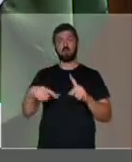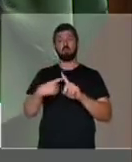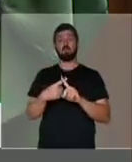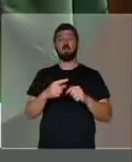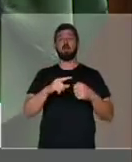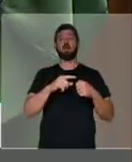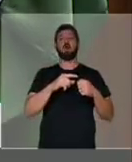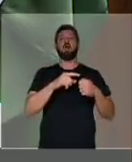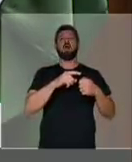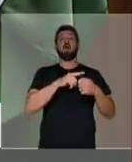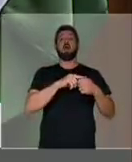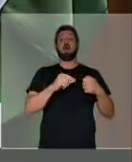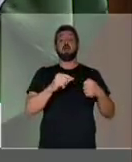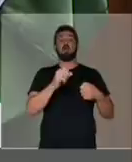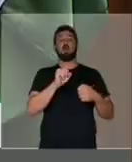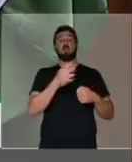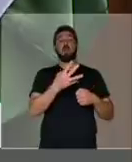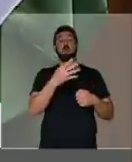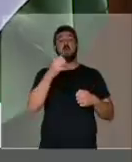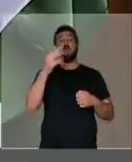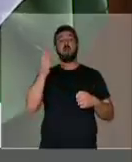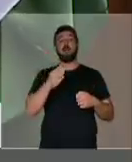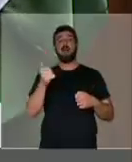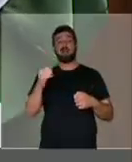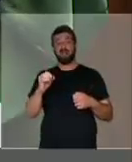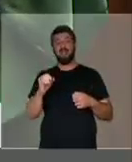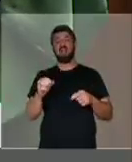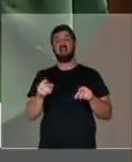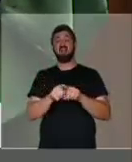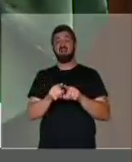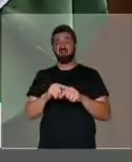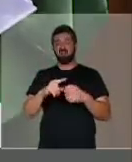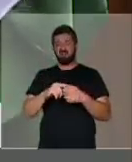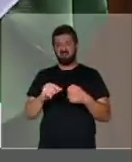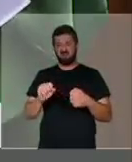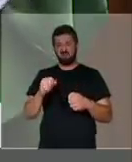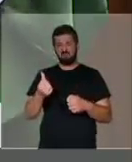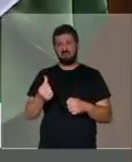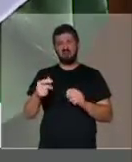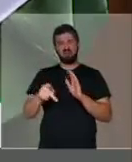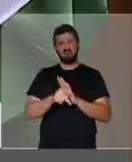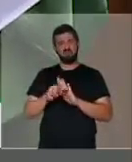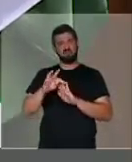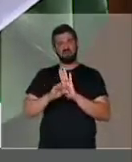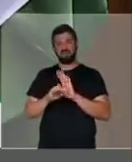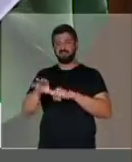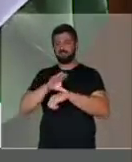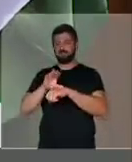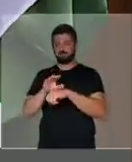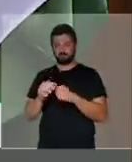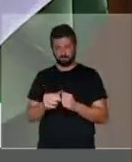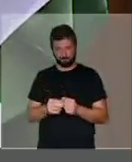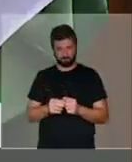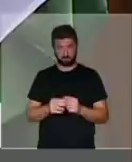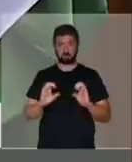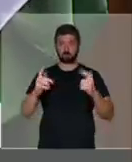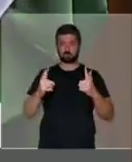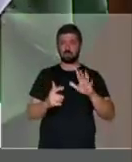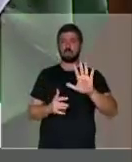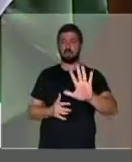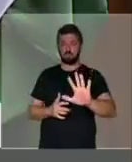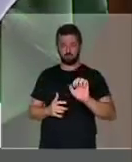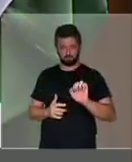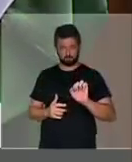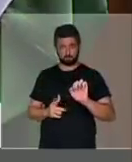combinado com o artigo 84.10 e com o artigo 36, parágrafo 1º do texto magno.